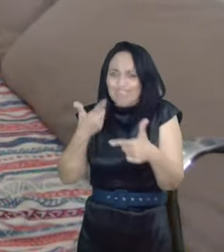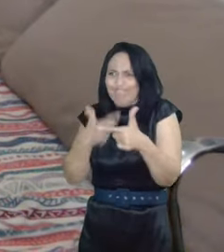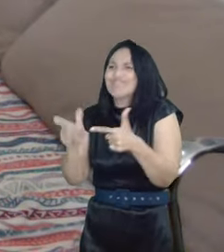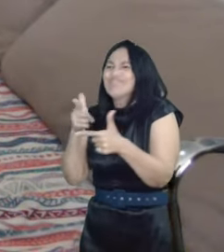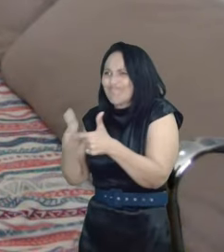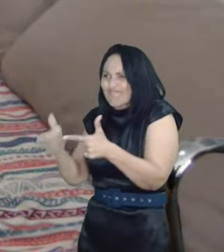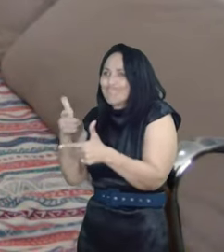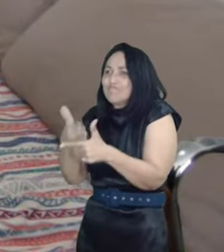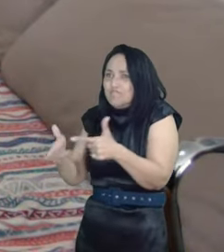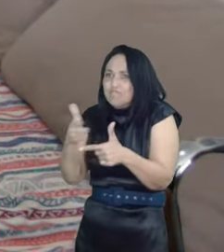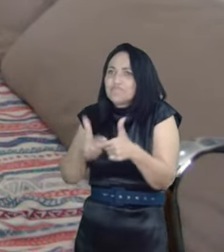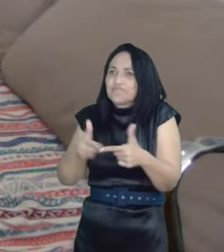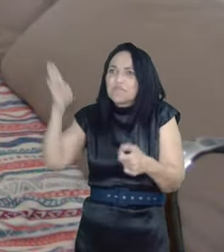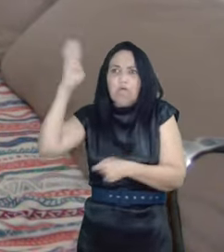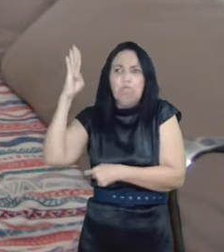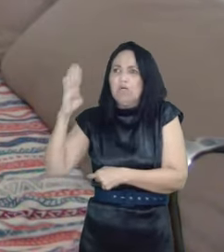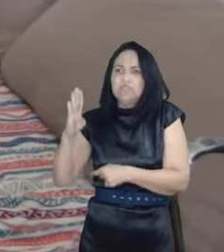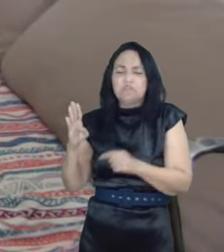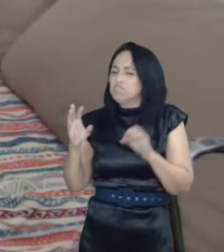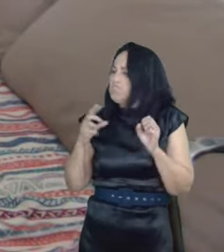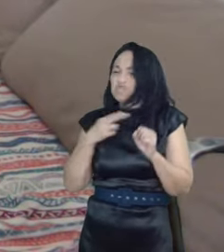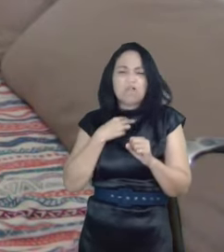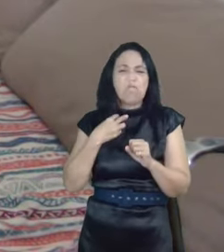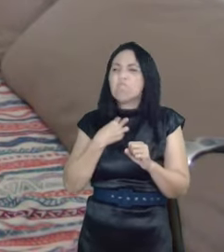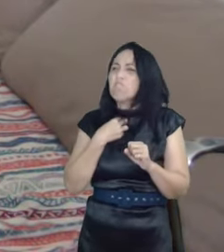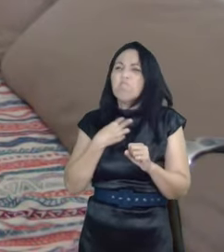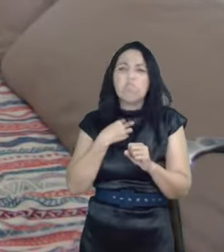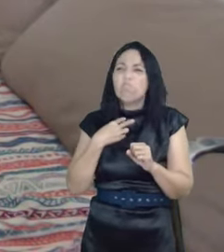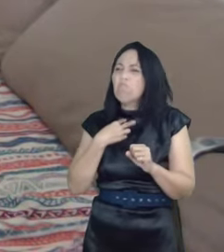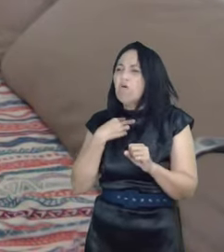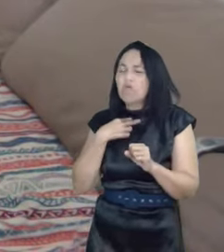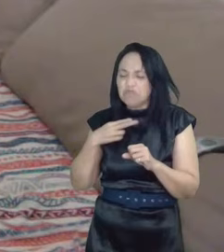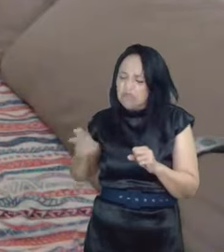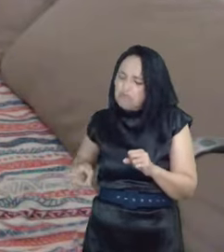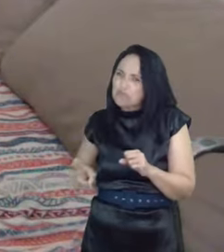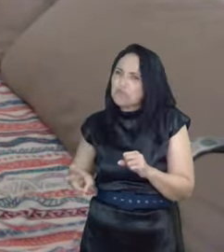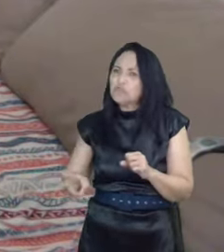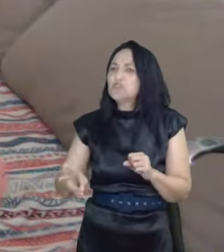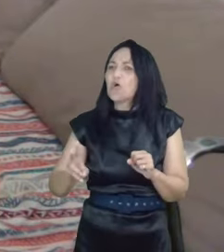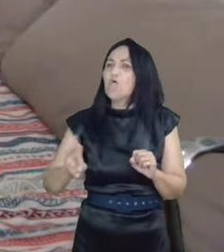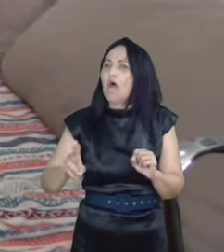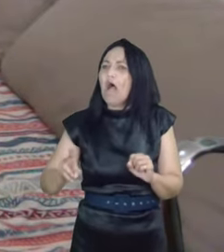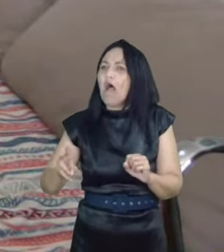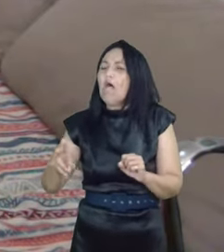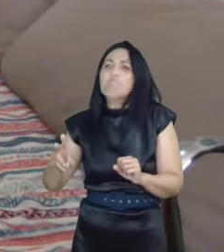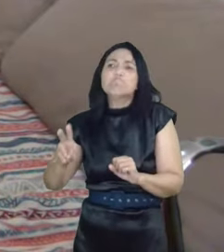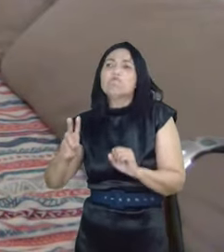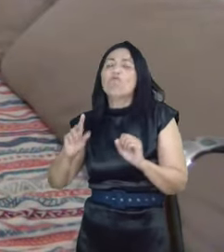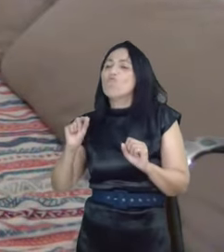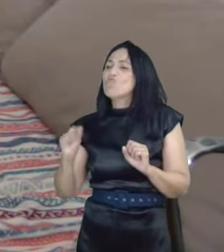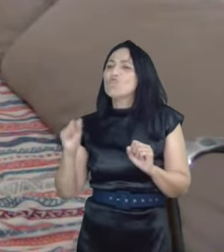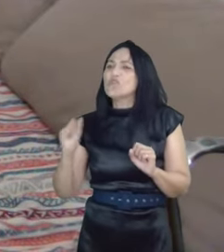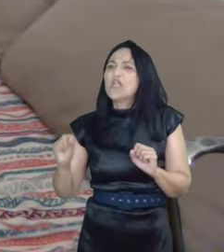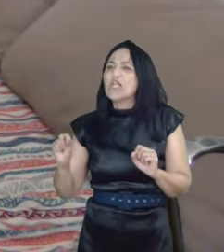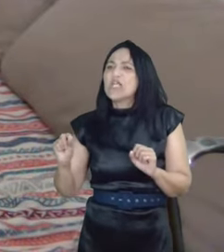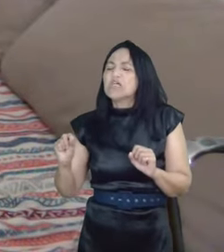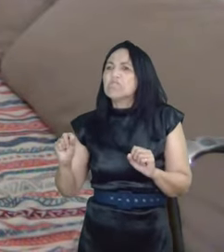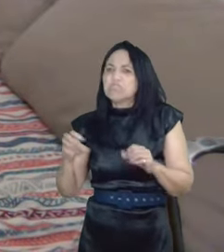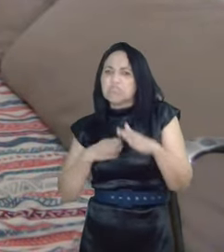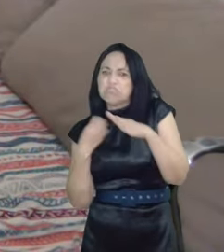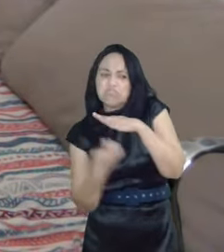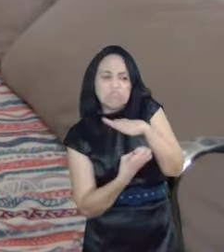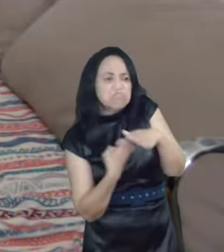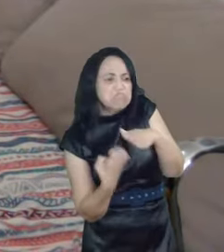Brasil. O Brasil não pode se prestar mais a ser uma espécie de cobaia, né, um grande rato de laboratório para empresas